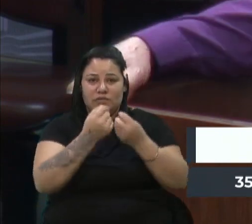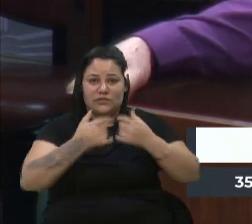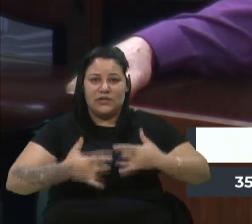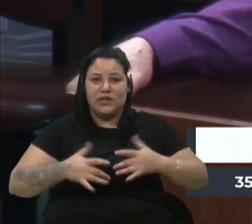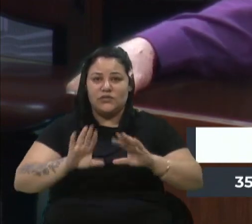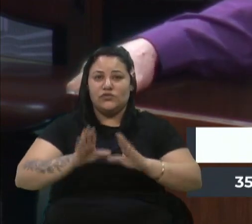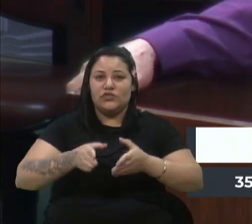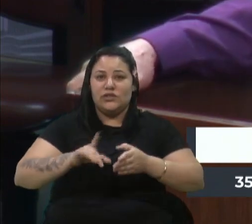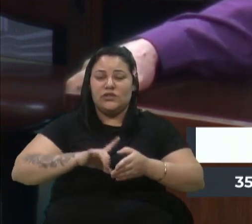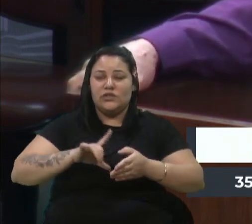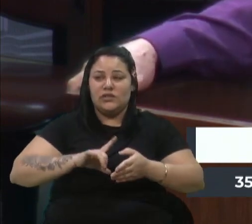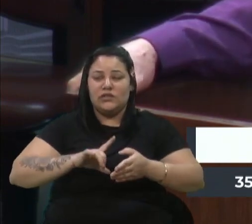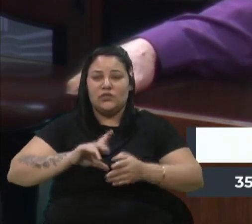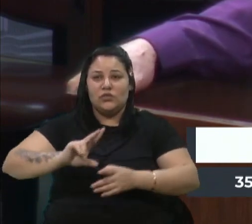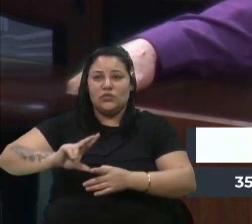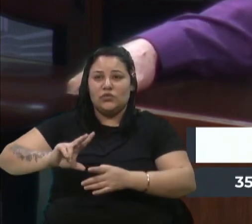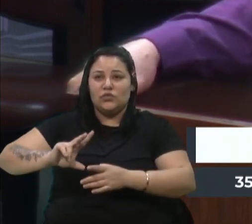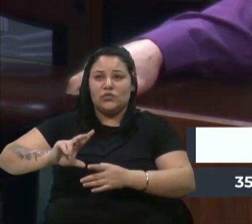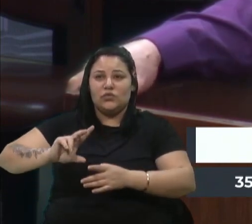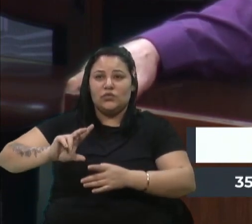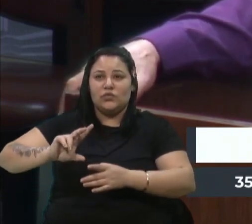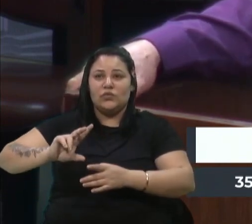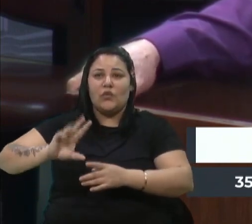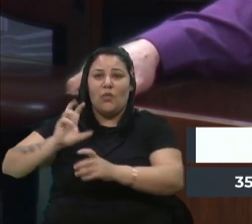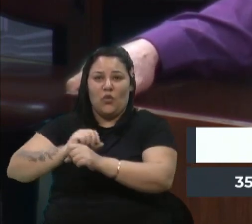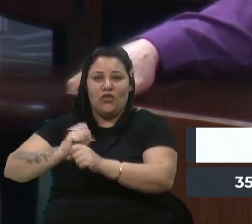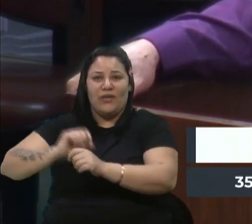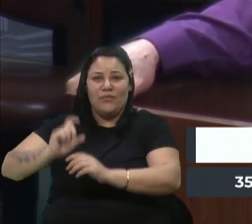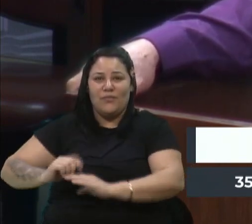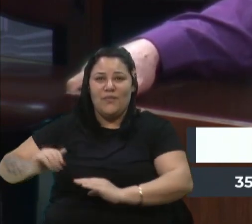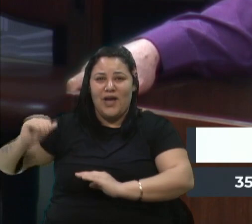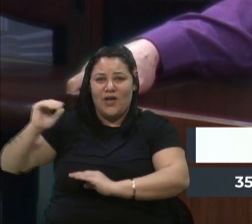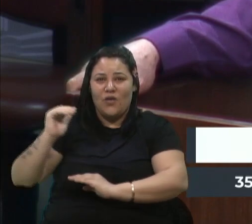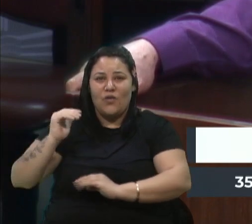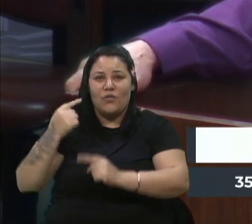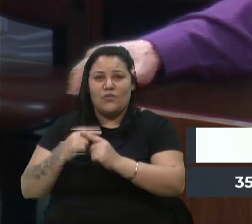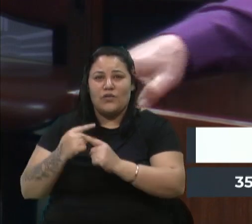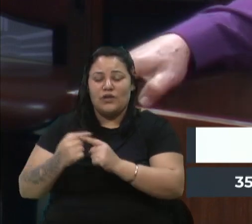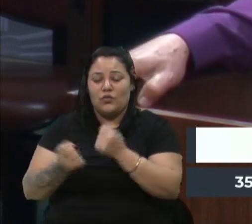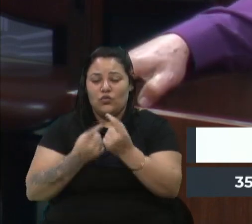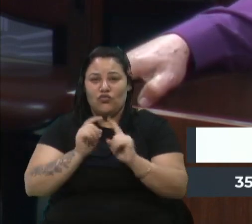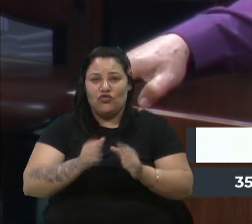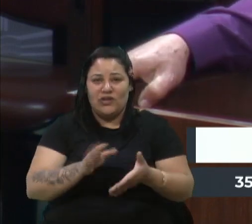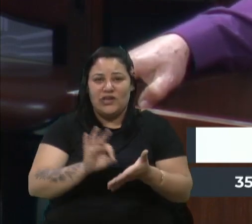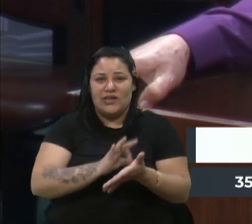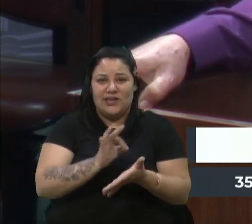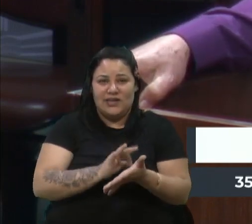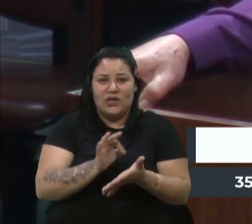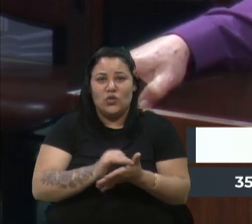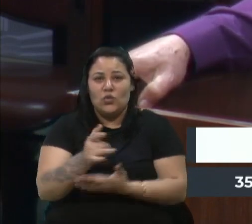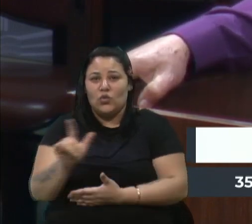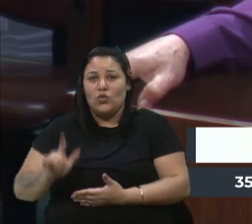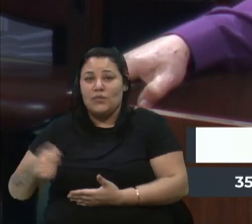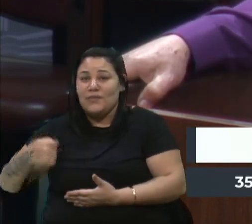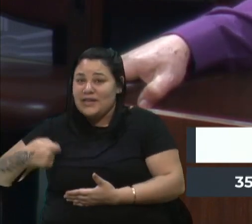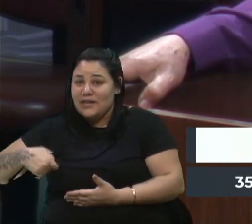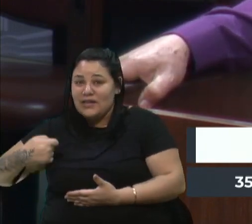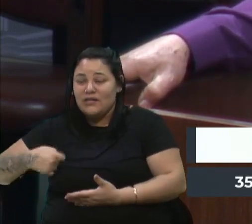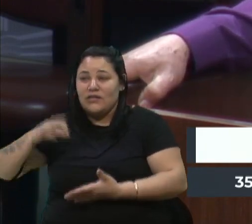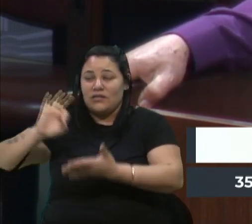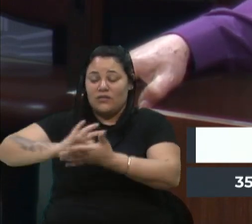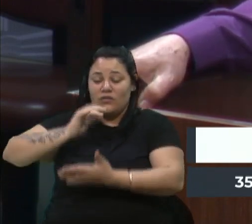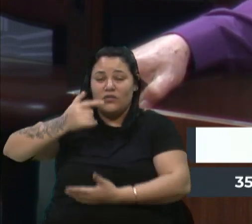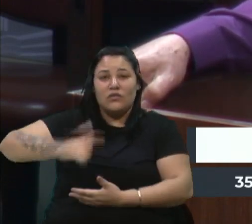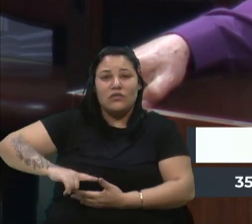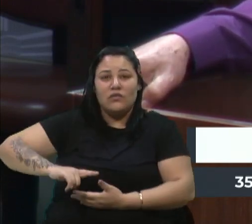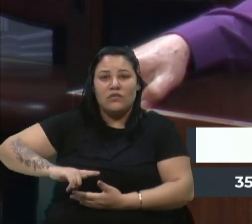daquilo que já foi atendido, escrito, vão se inscrever de novo, porque outros não esperaram. Então eu quero que alguém me explique.